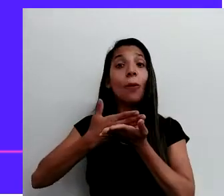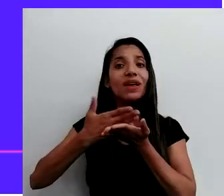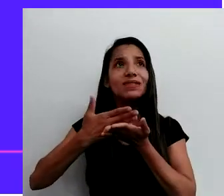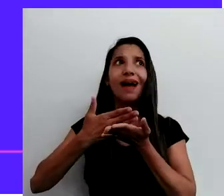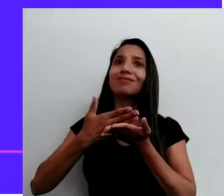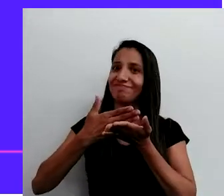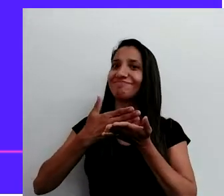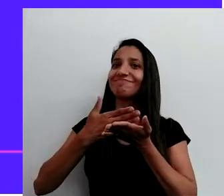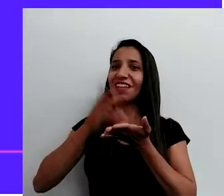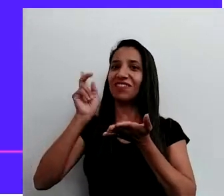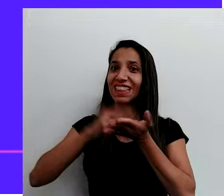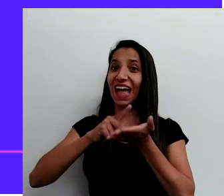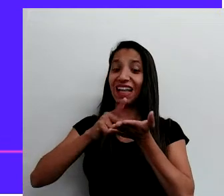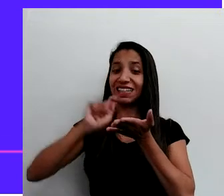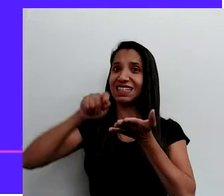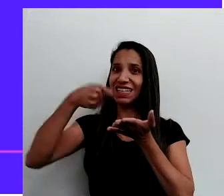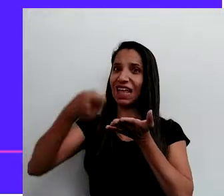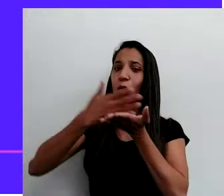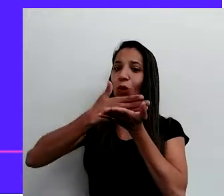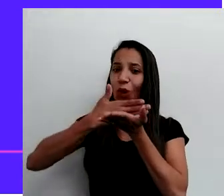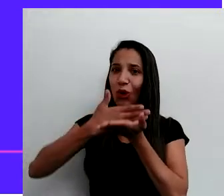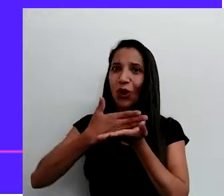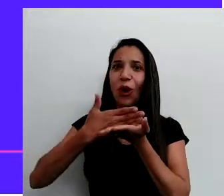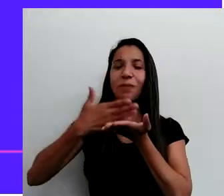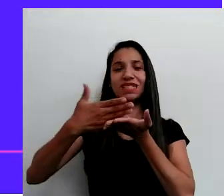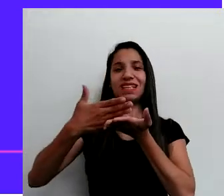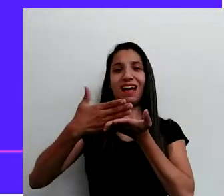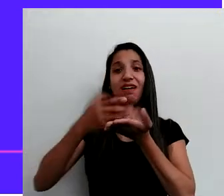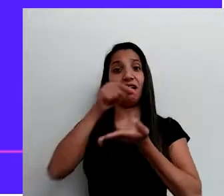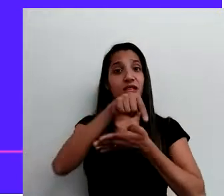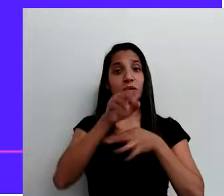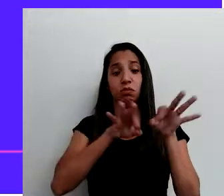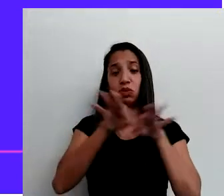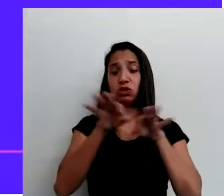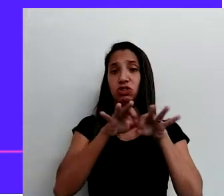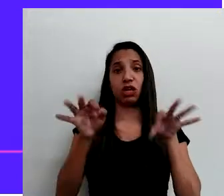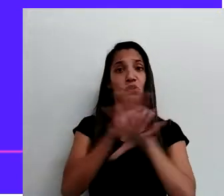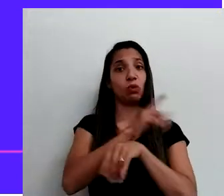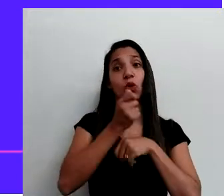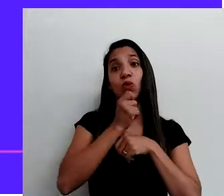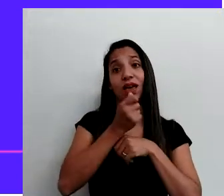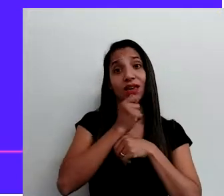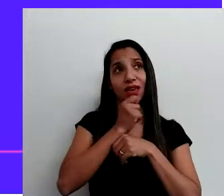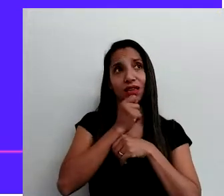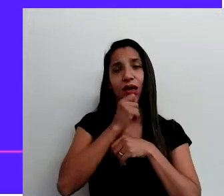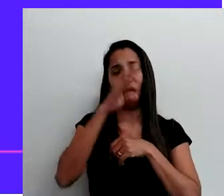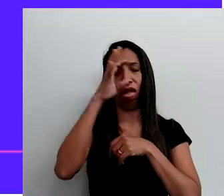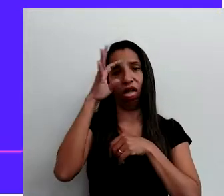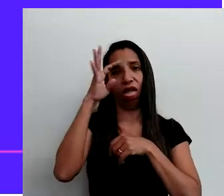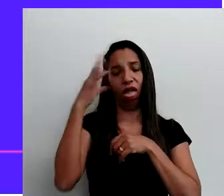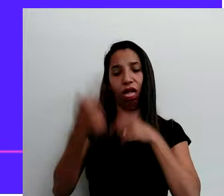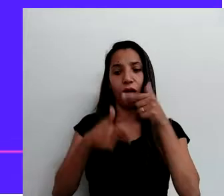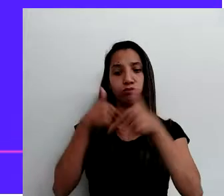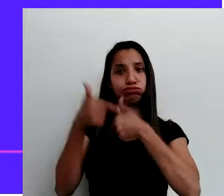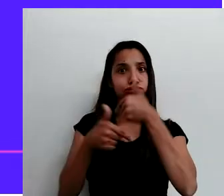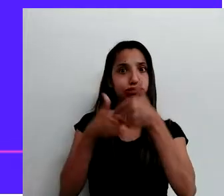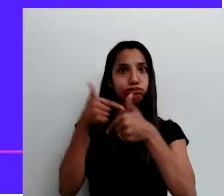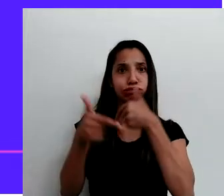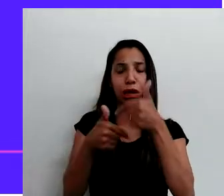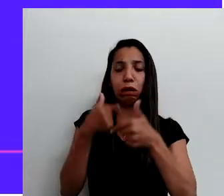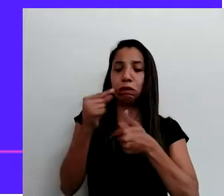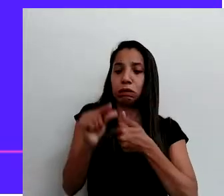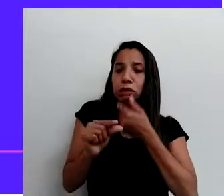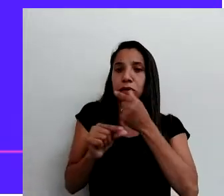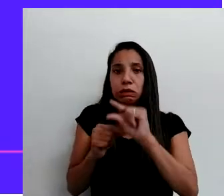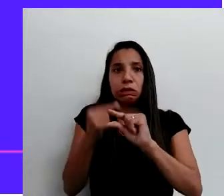início e é um trabalho assim de formiguinha, mostrar que